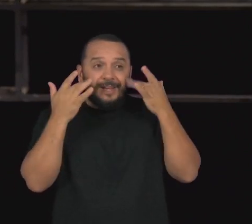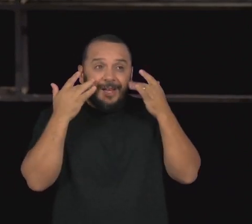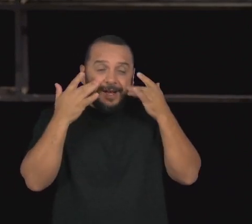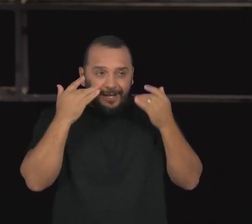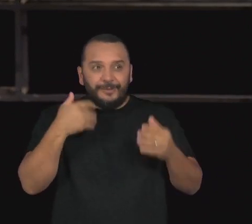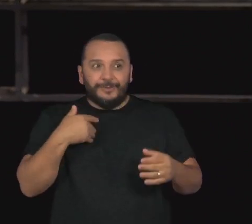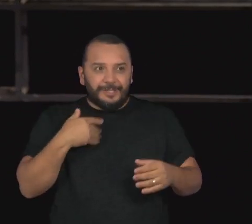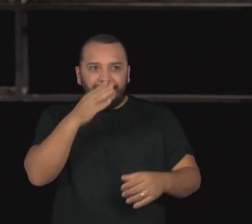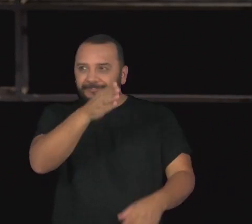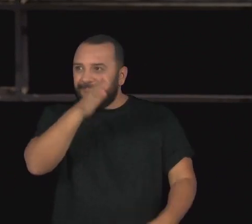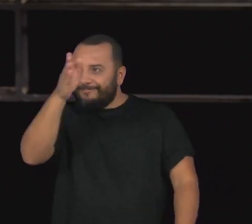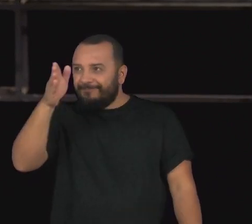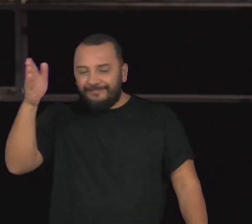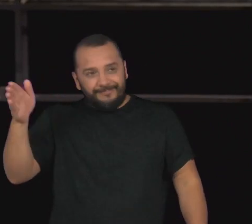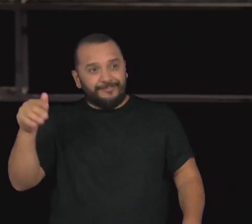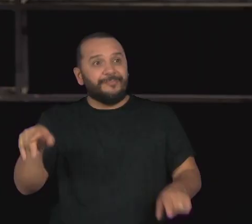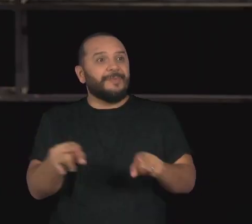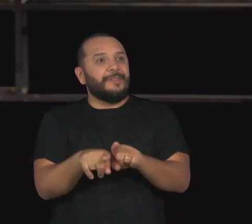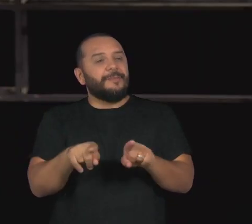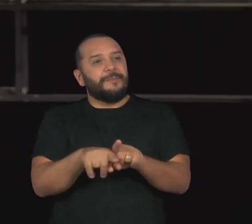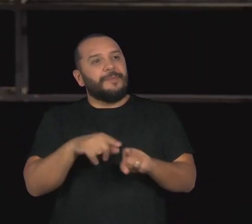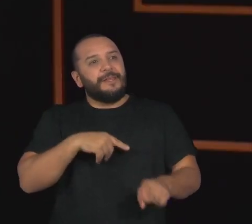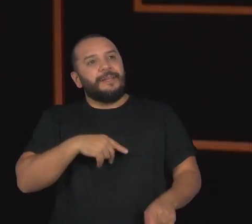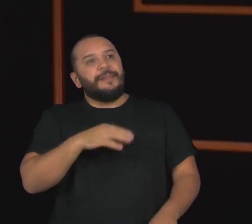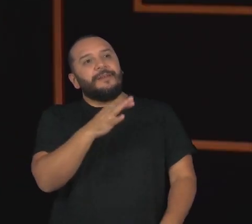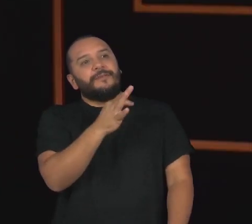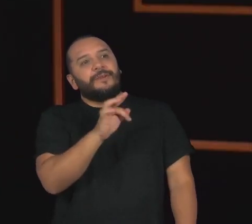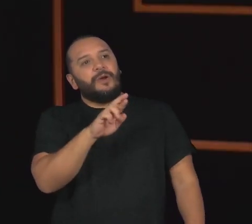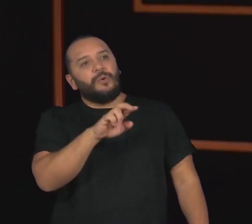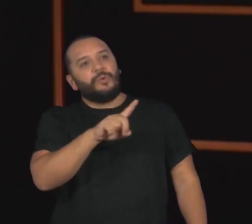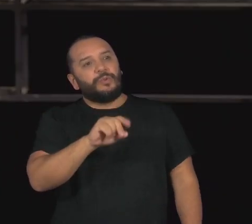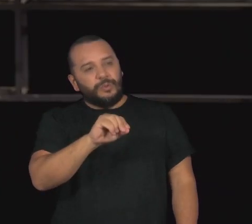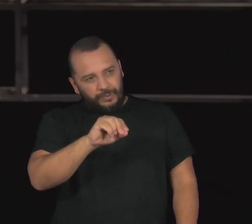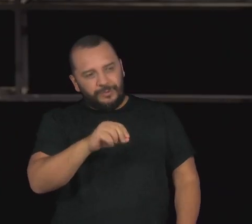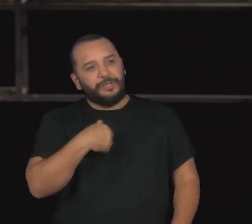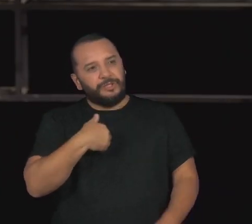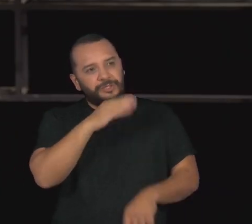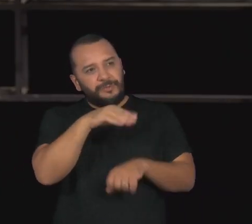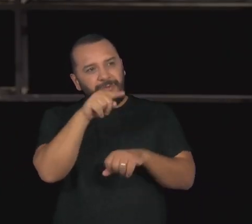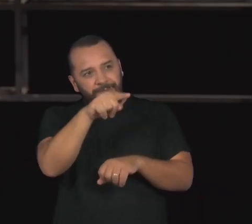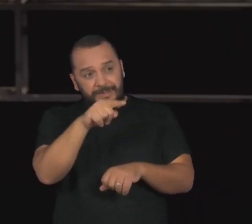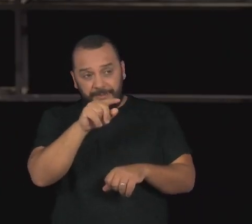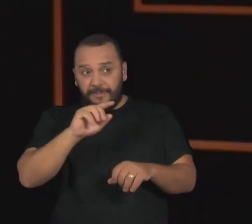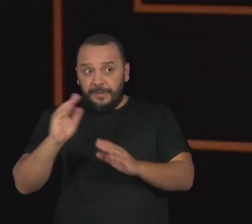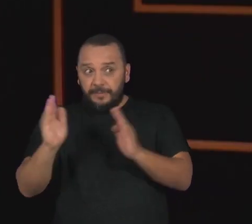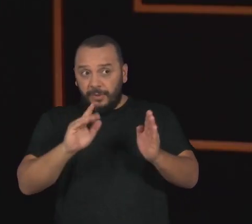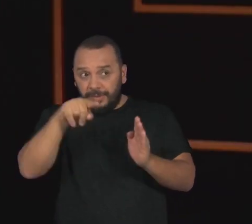vamos dizer assim, pelo mestre Fauzi Arap. Mas a gente fala sobre isso no próximo bloco,